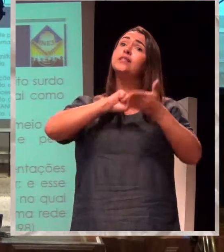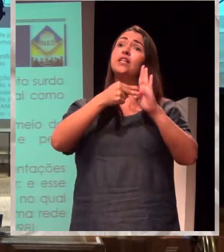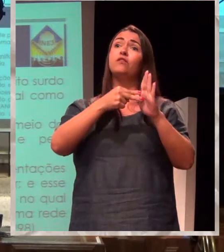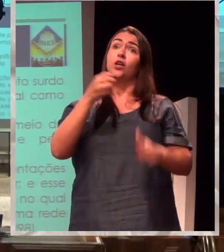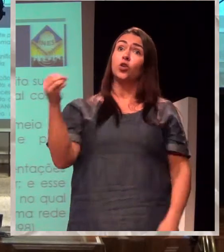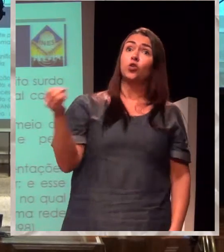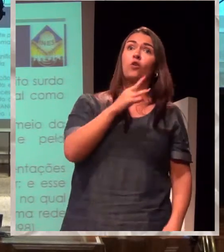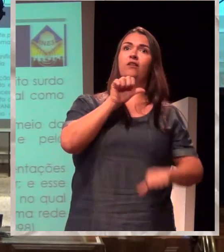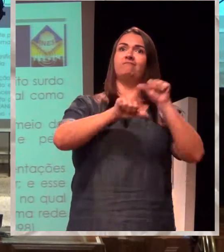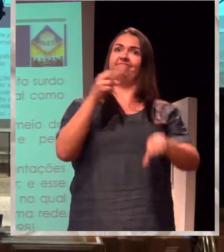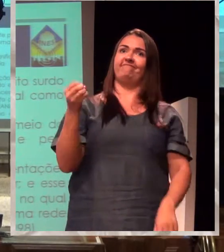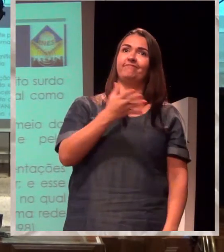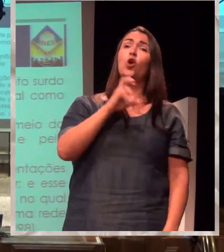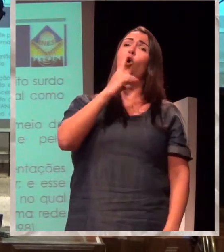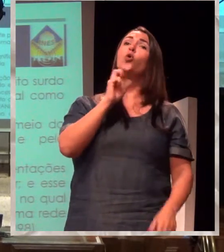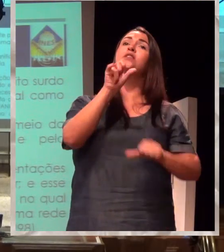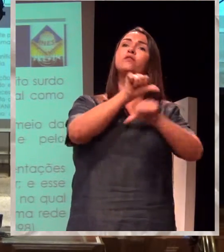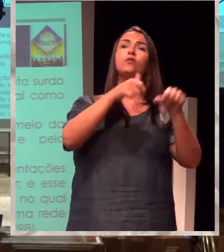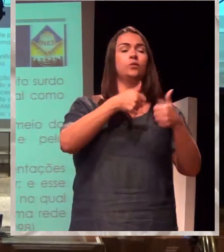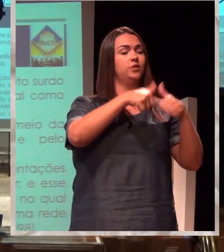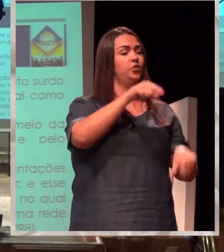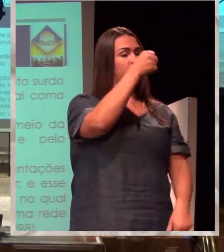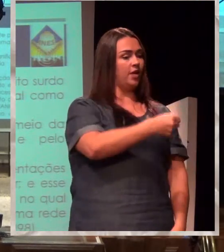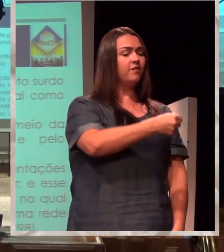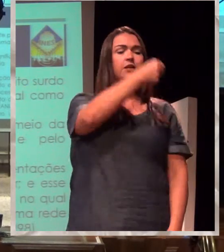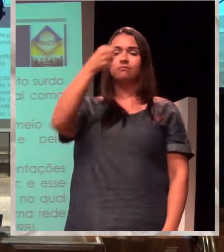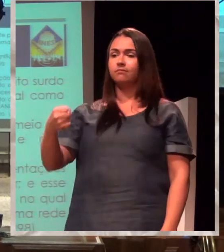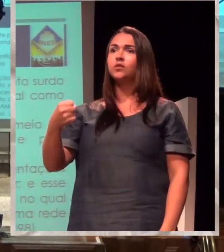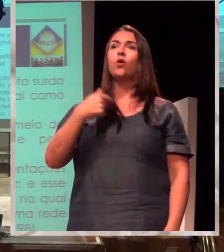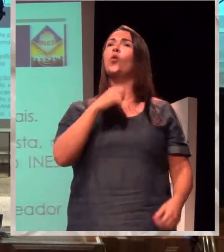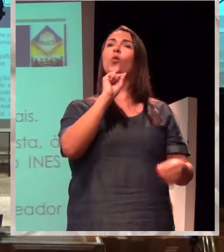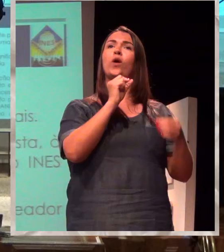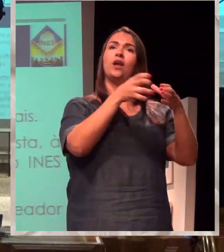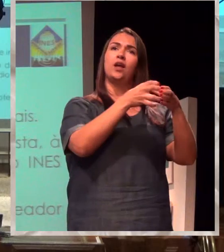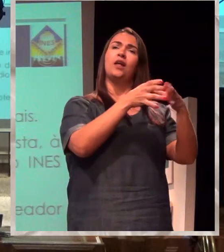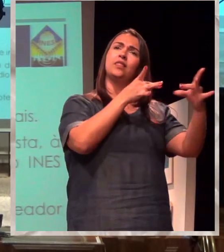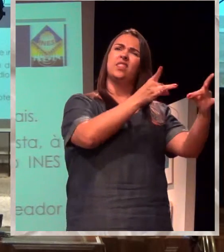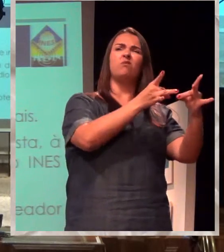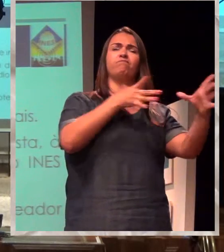ou como um deslocamento, um rompimento.